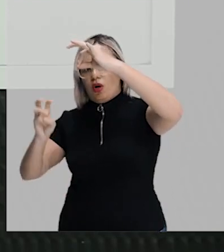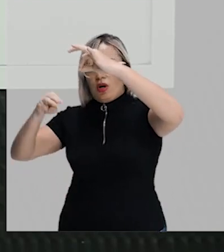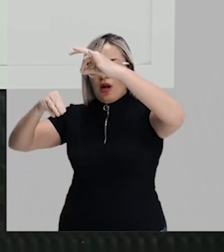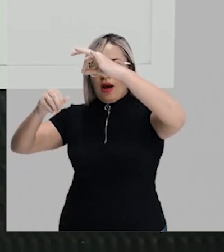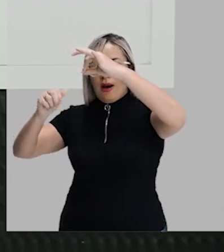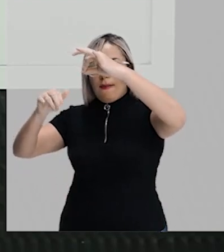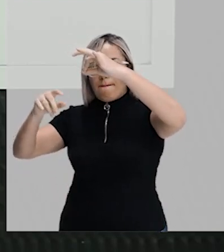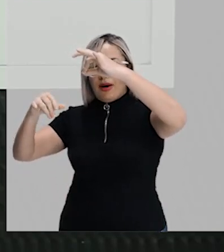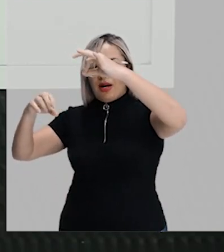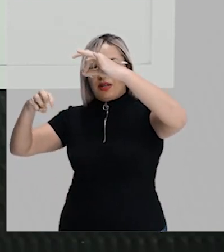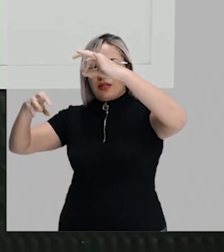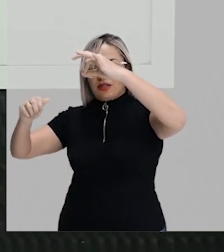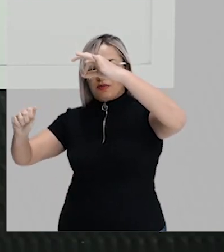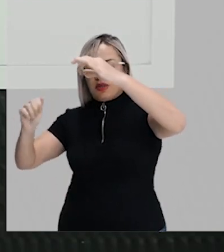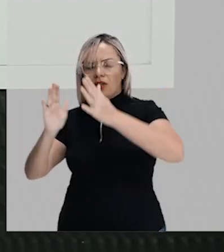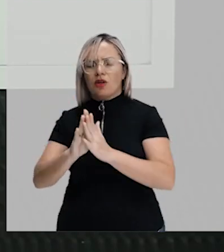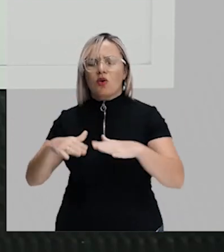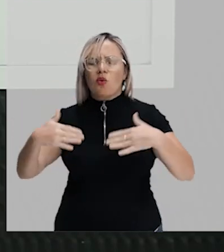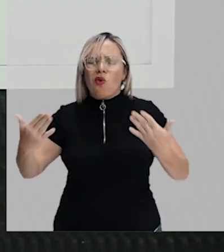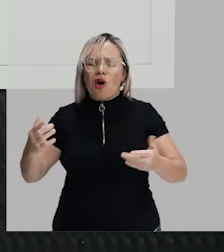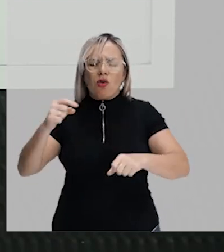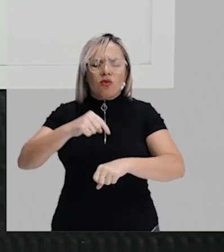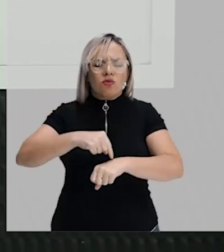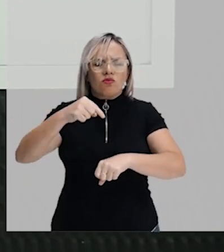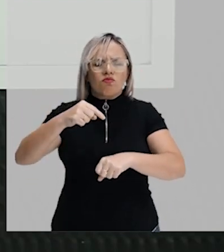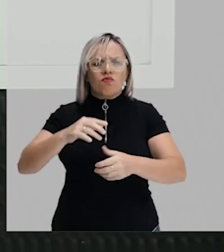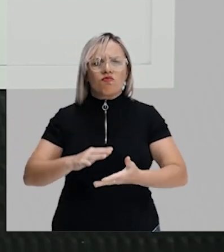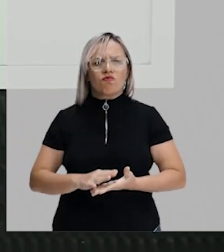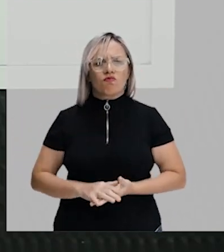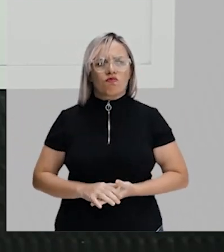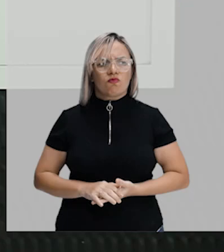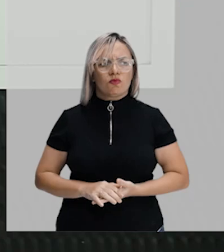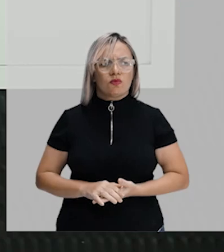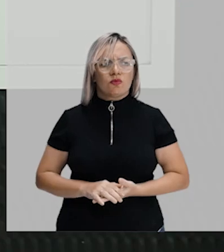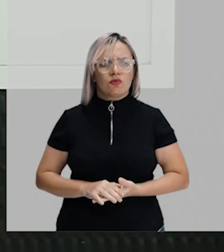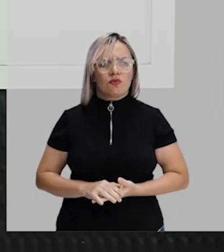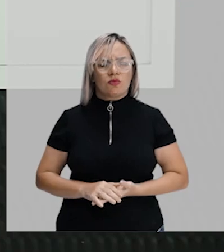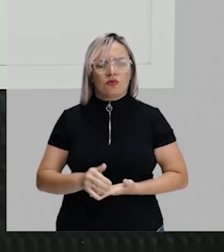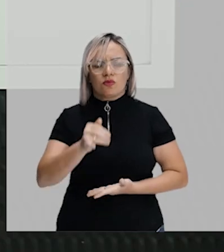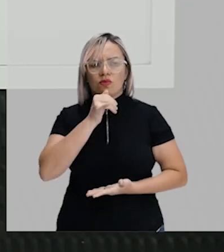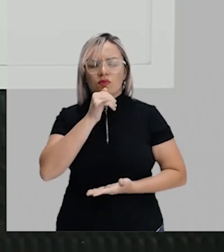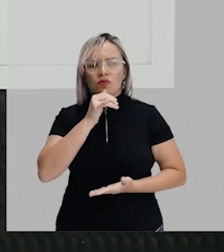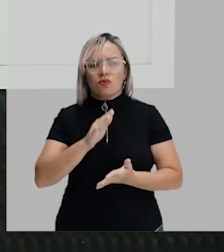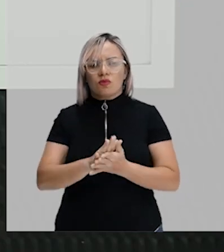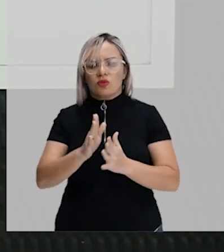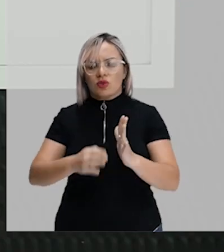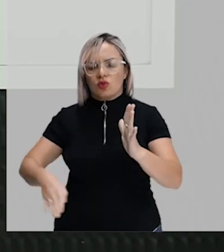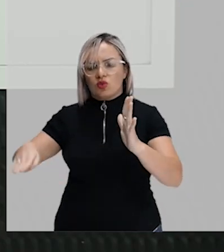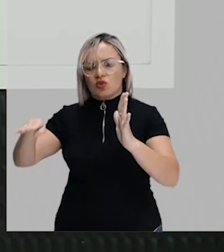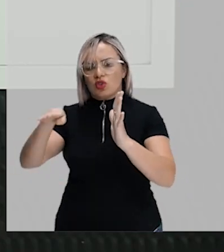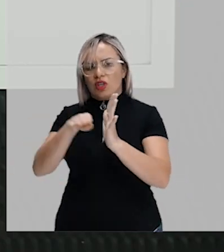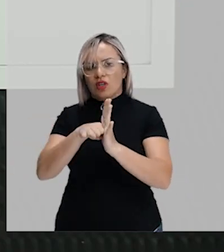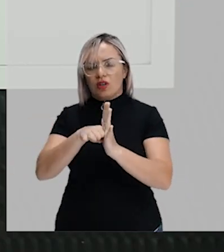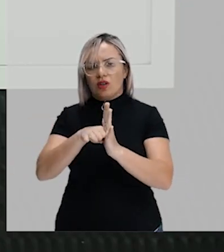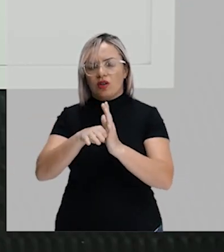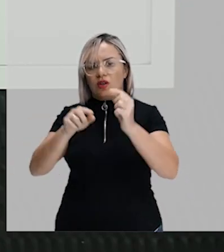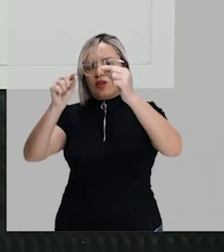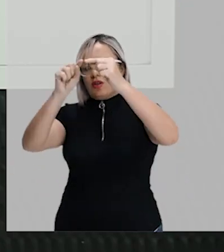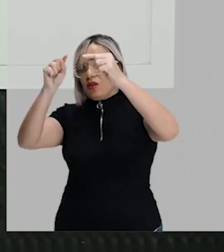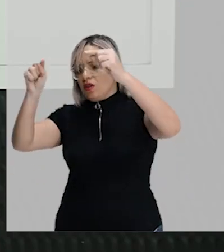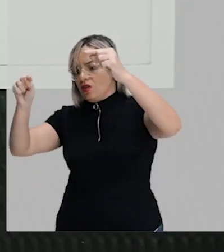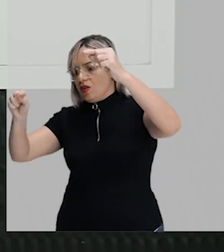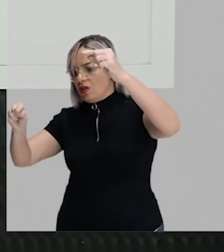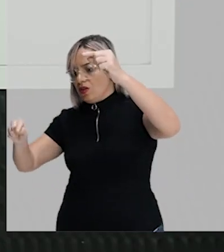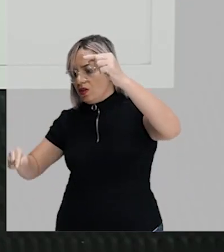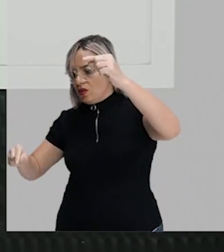ele vai levar, certo? Por exemplo, para chegar até o